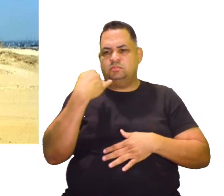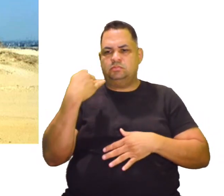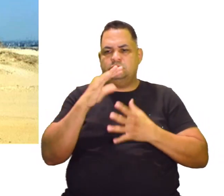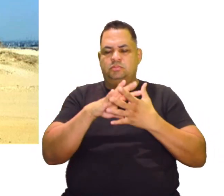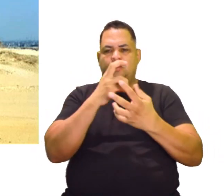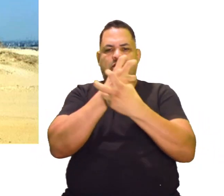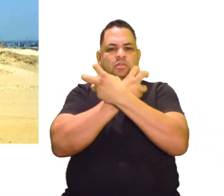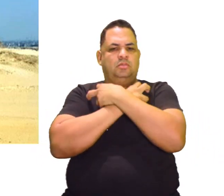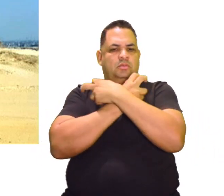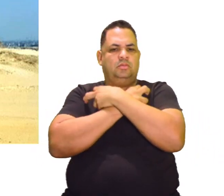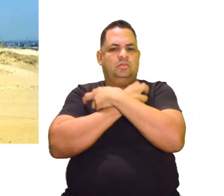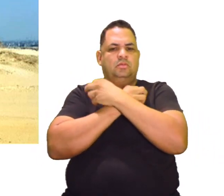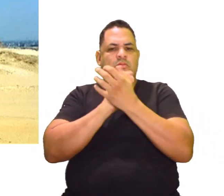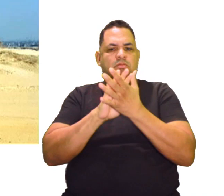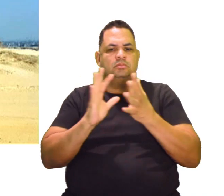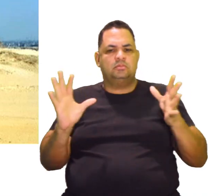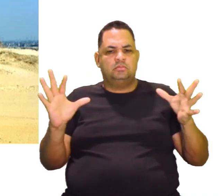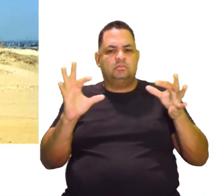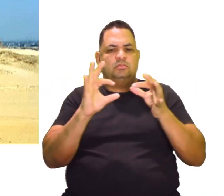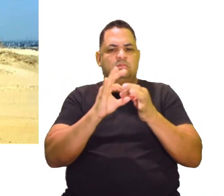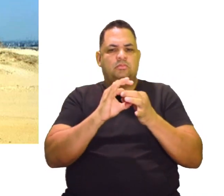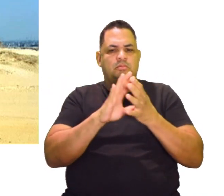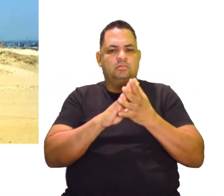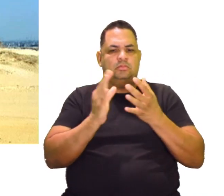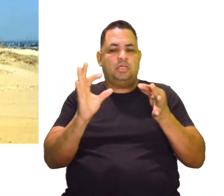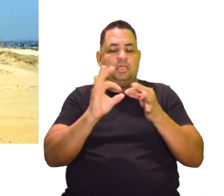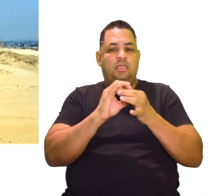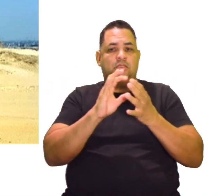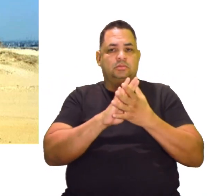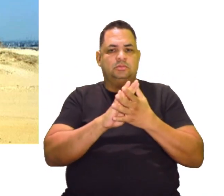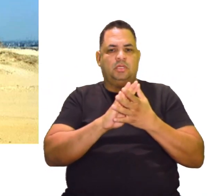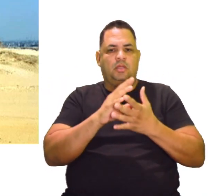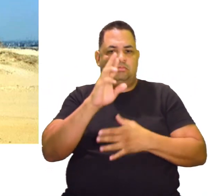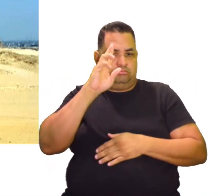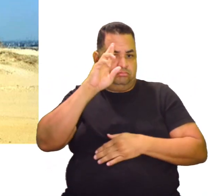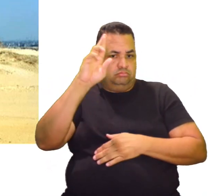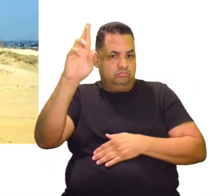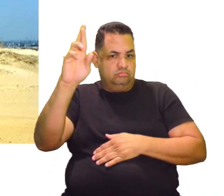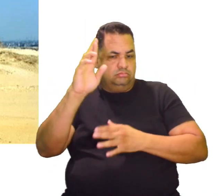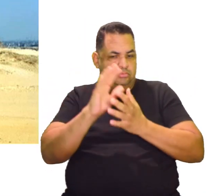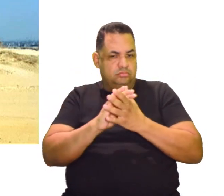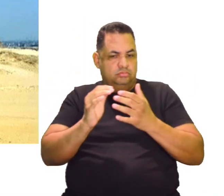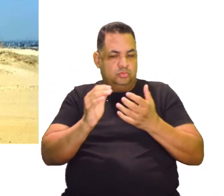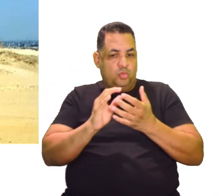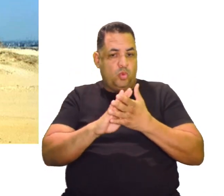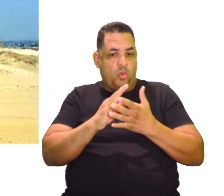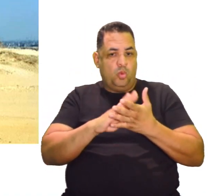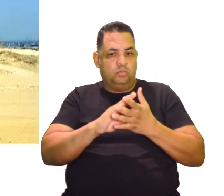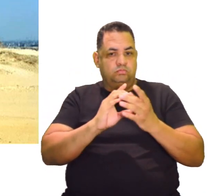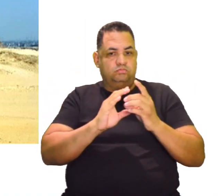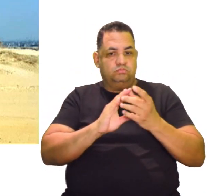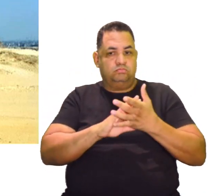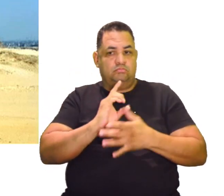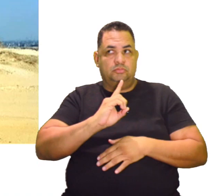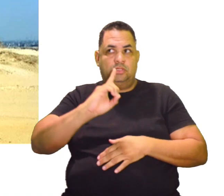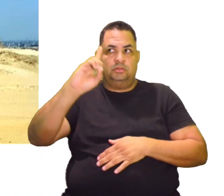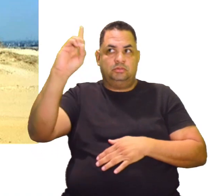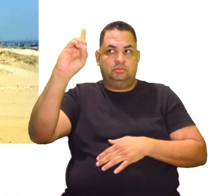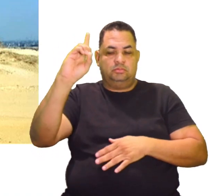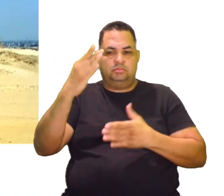ligação do governante com Deus. Então, vocês não podem esquecer, né, dessa característica aí. Então,